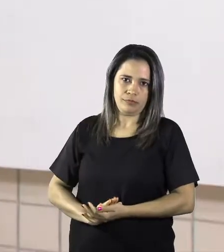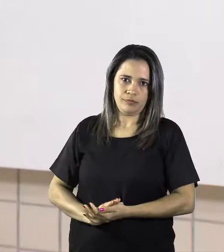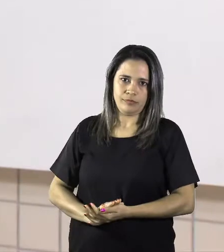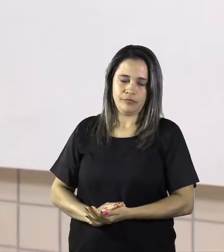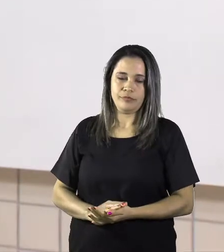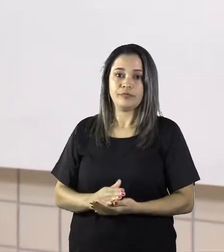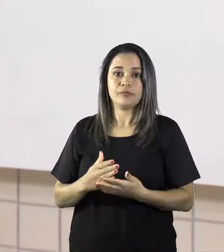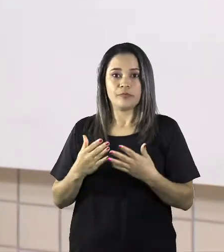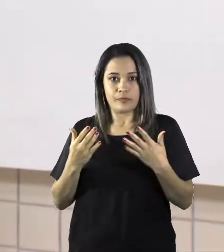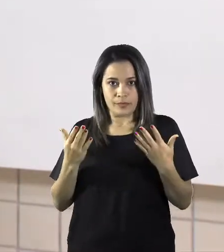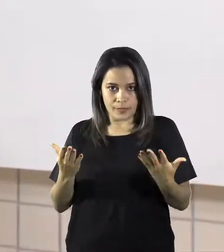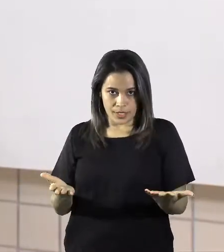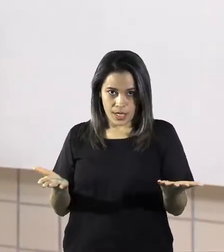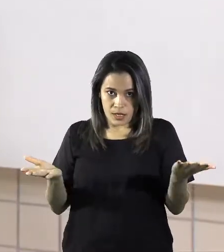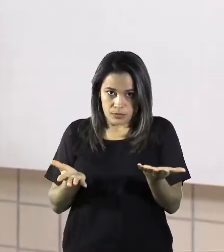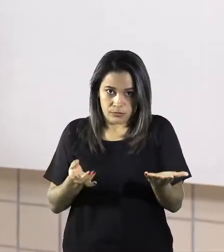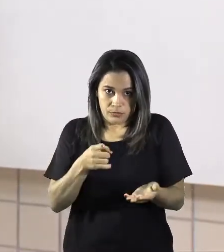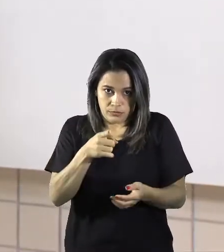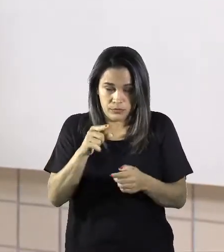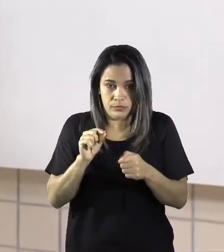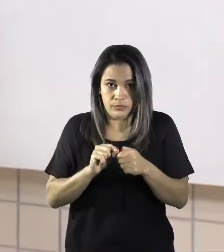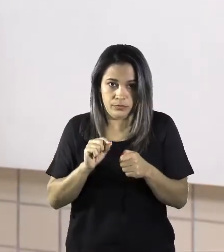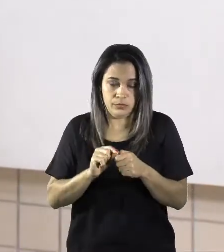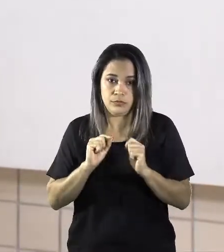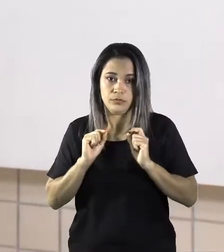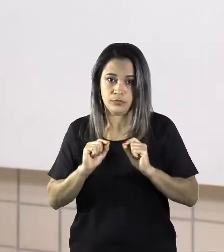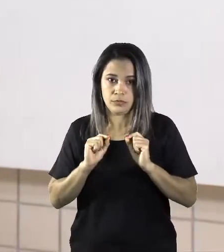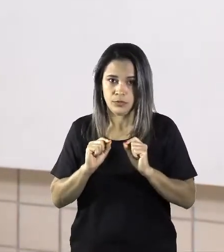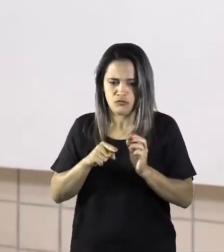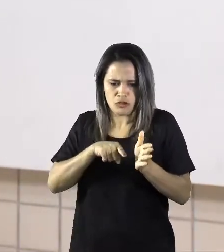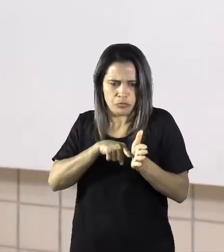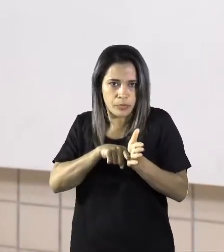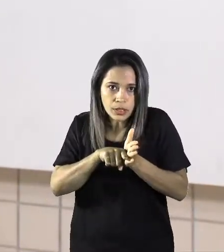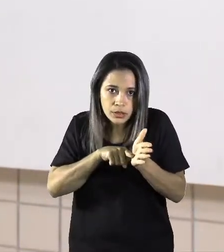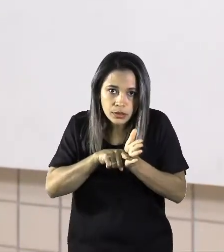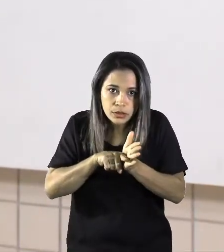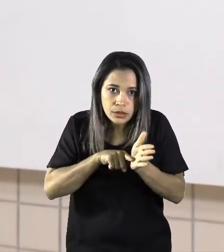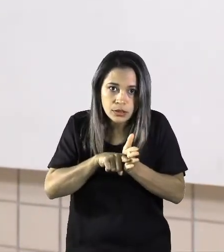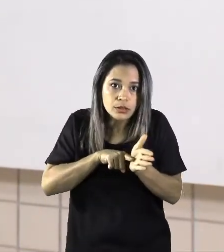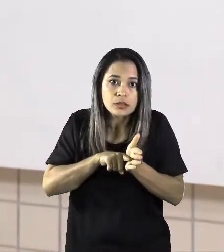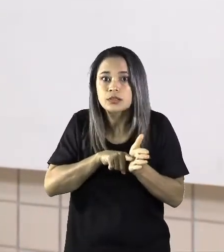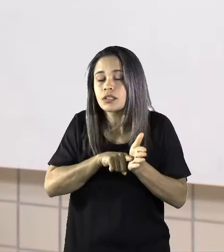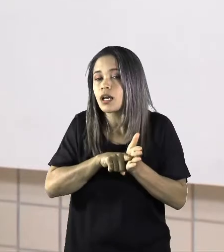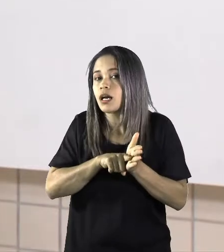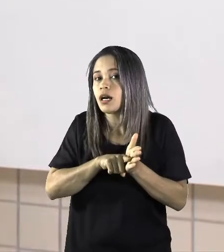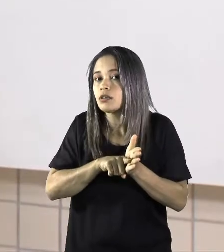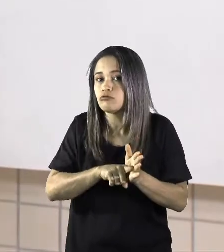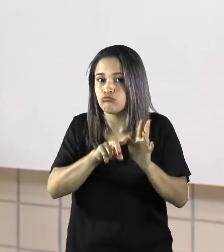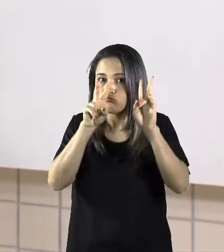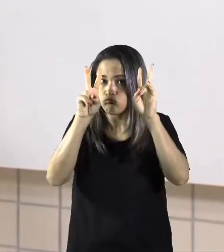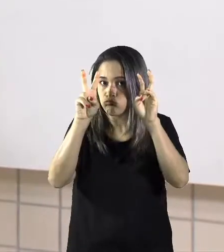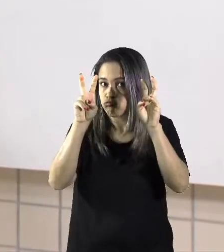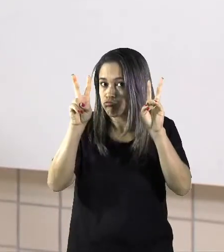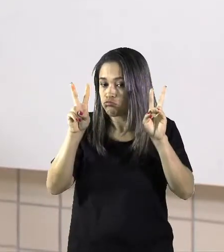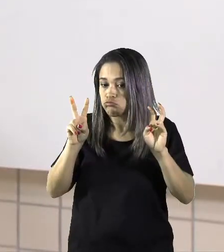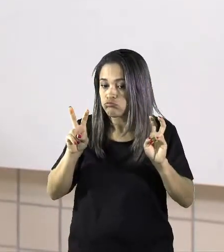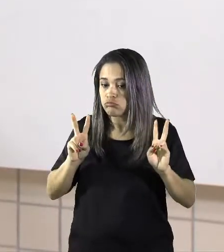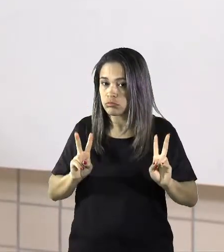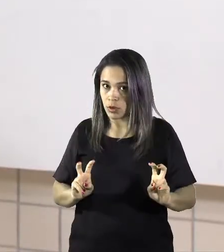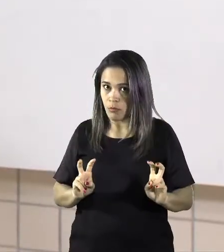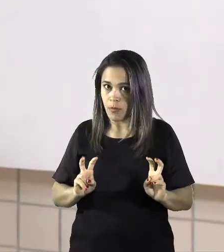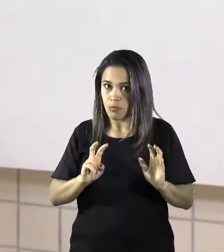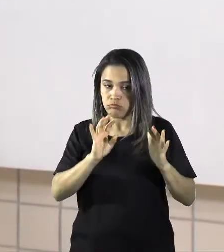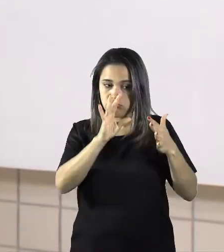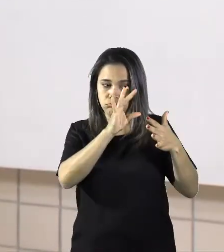Aí, agora o que você vai fazer? Você vai fazer uma pesquisa sobre os seguintes tópicos e em seguida você